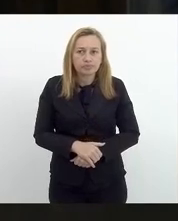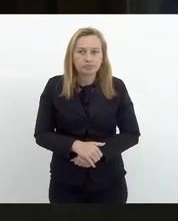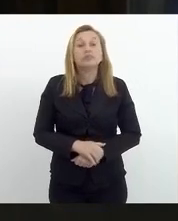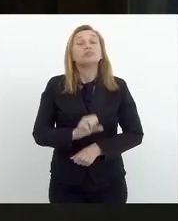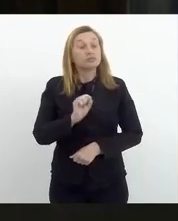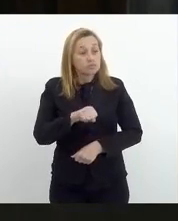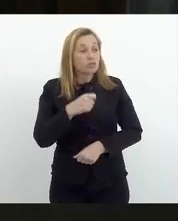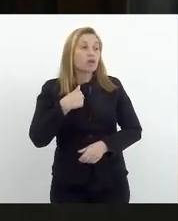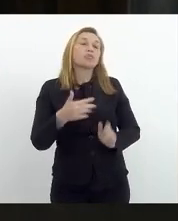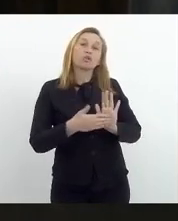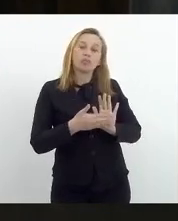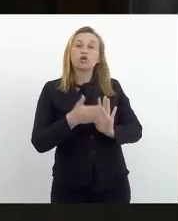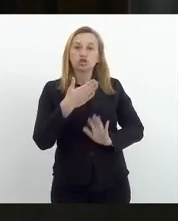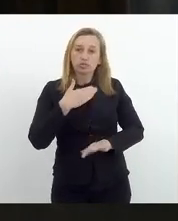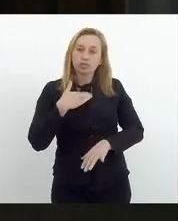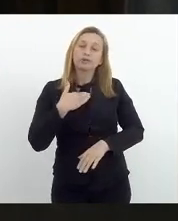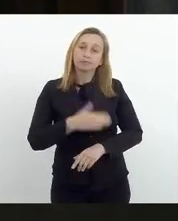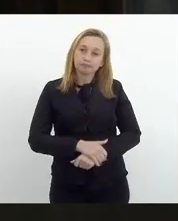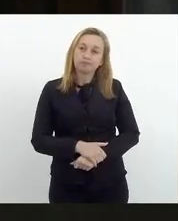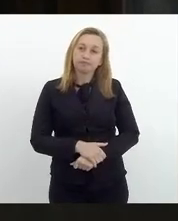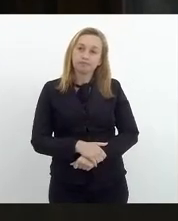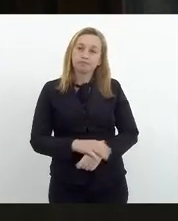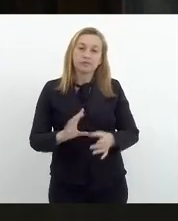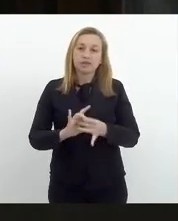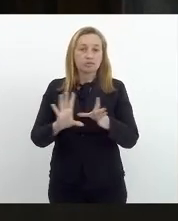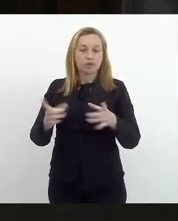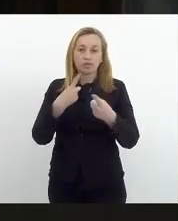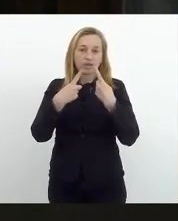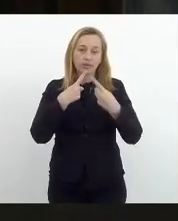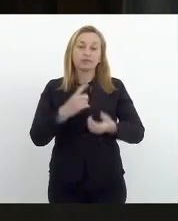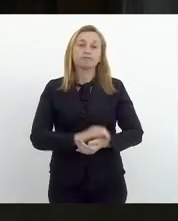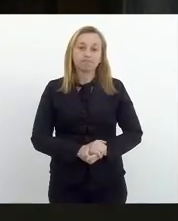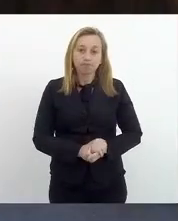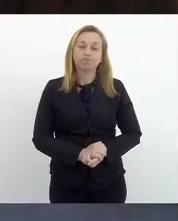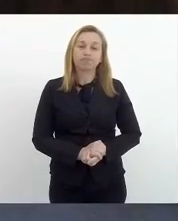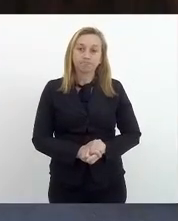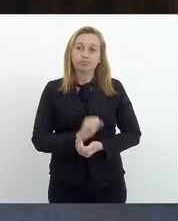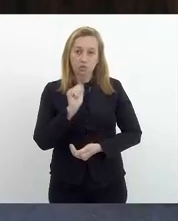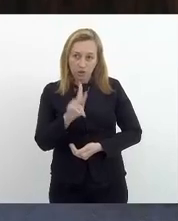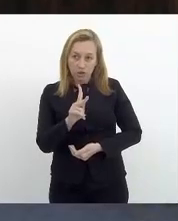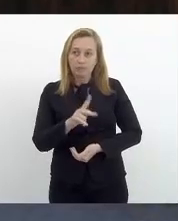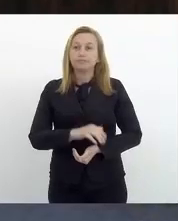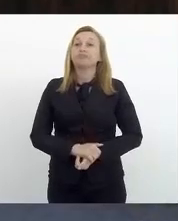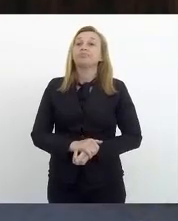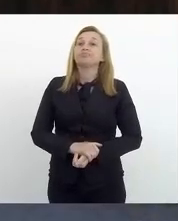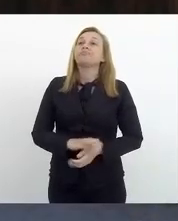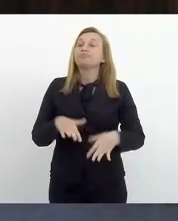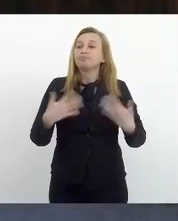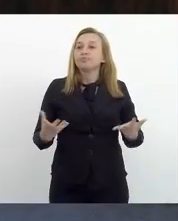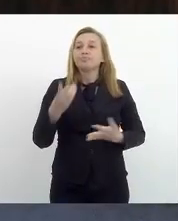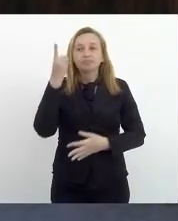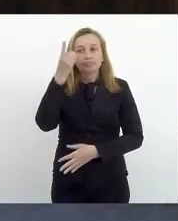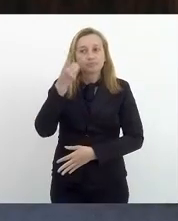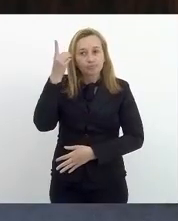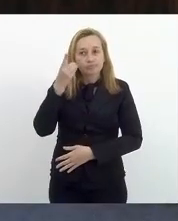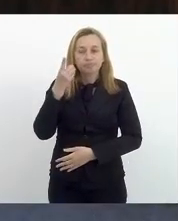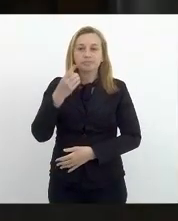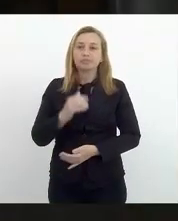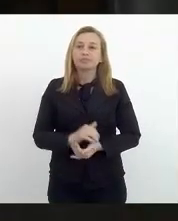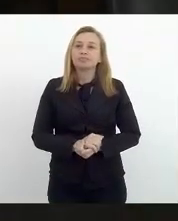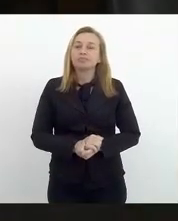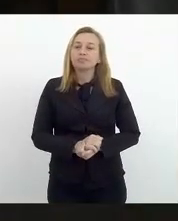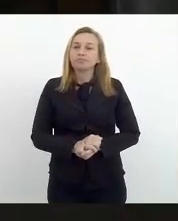E é isso que eu ia para e abriu o debate Ok então Deputado eu tenho